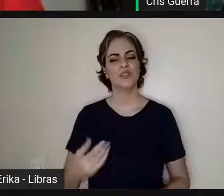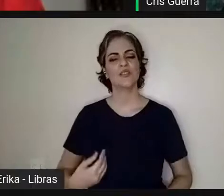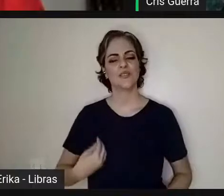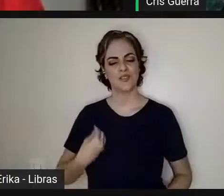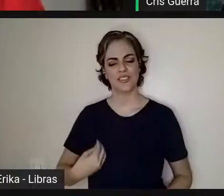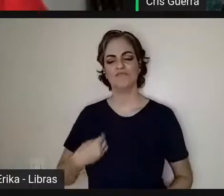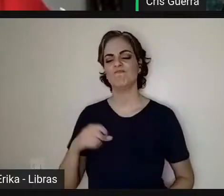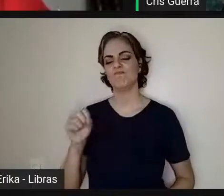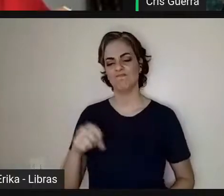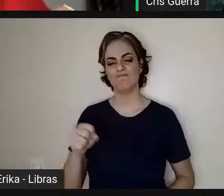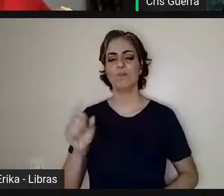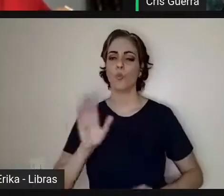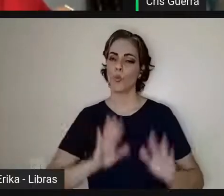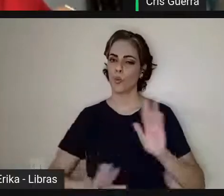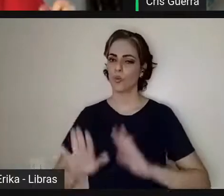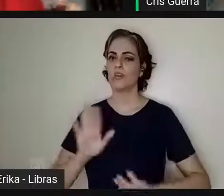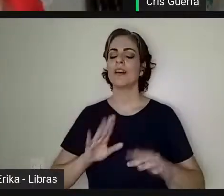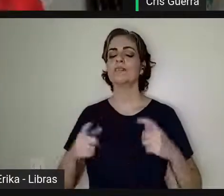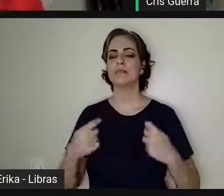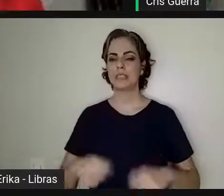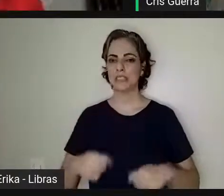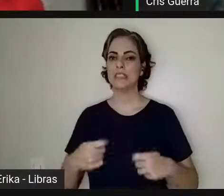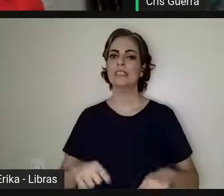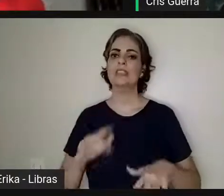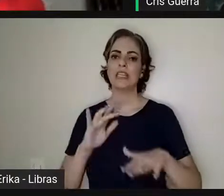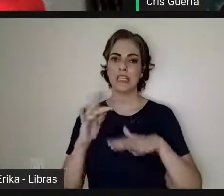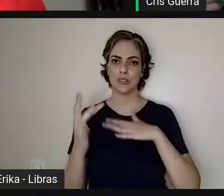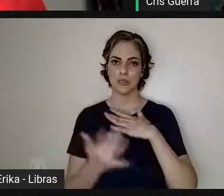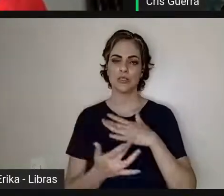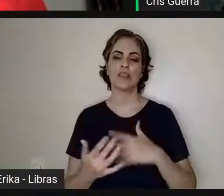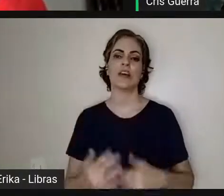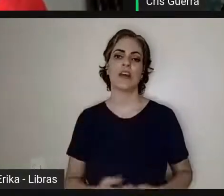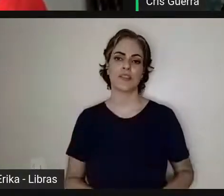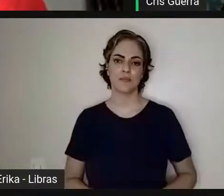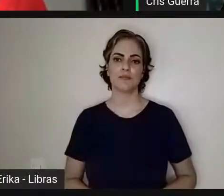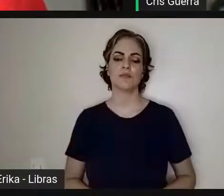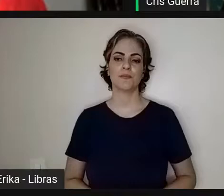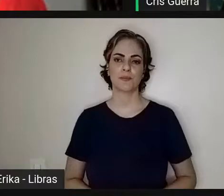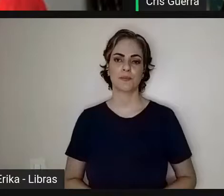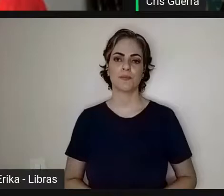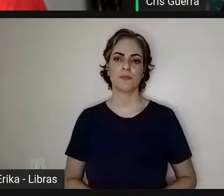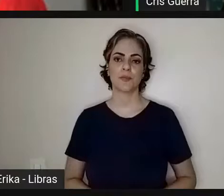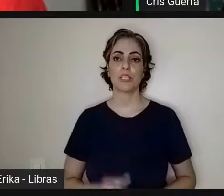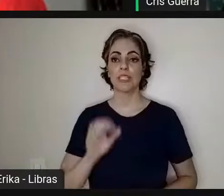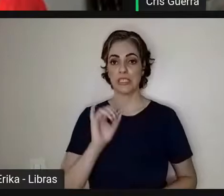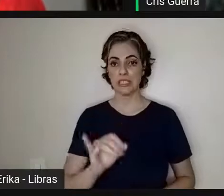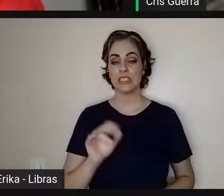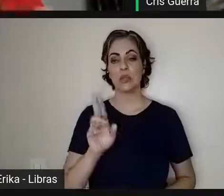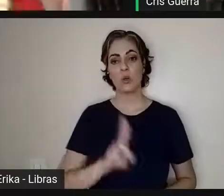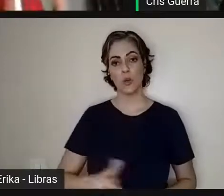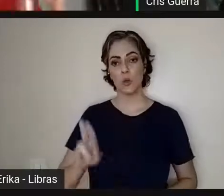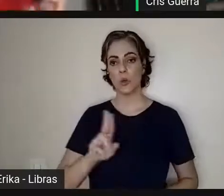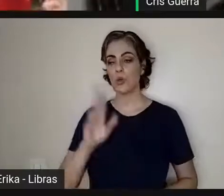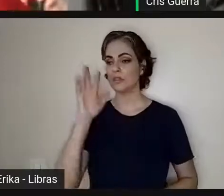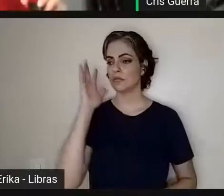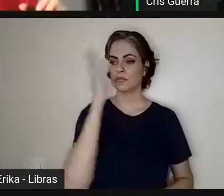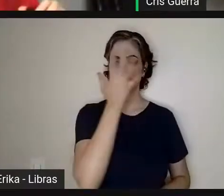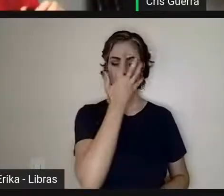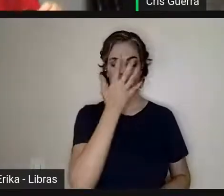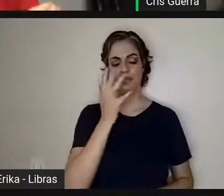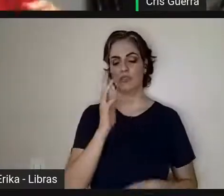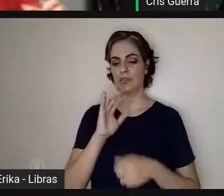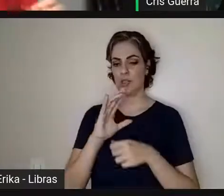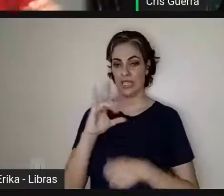gente tem que tomar muito cuidado, né? E eu brinco que, em lugar de usar o filtro do Instagram, a gente tem que ter um filtro nosso